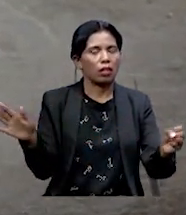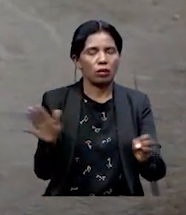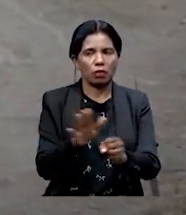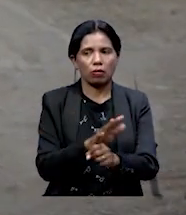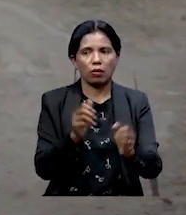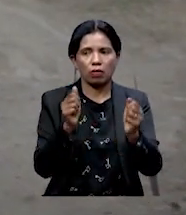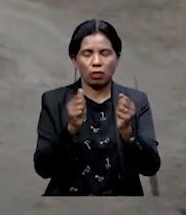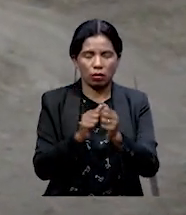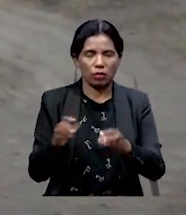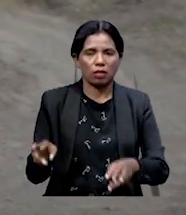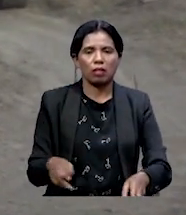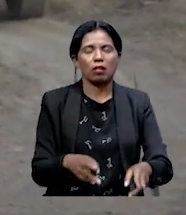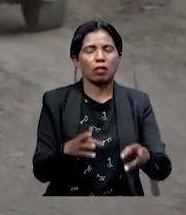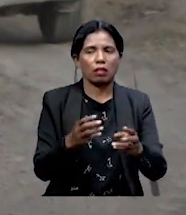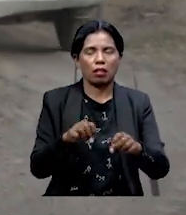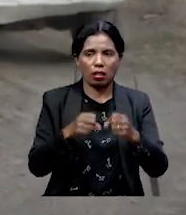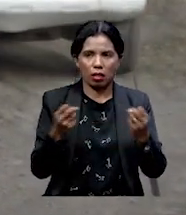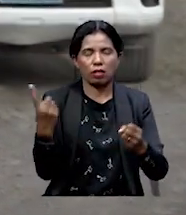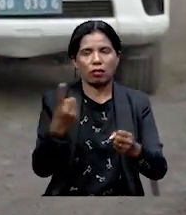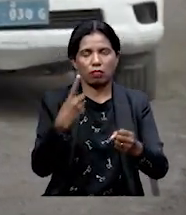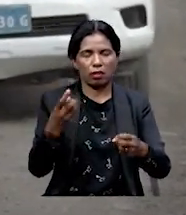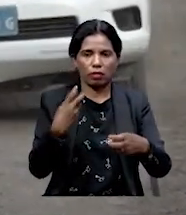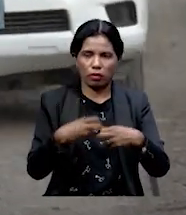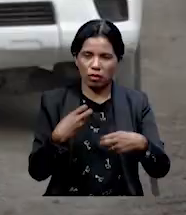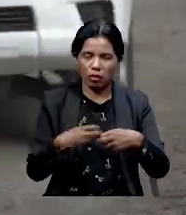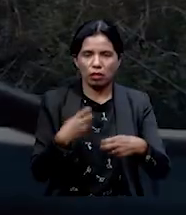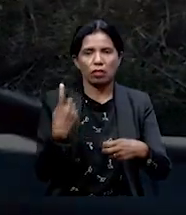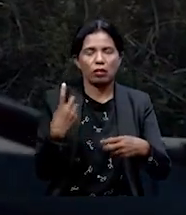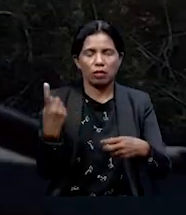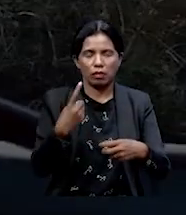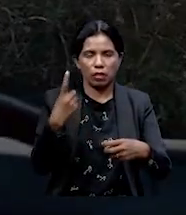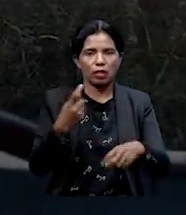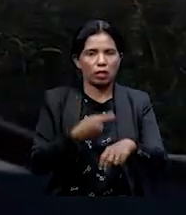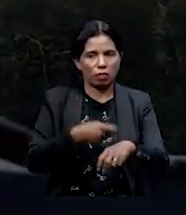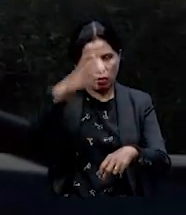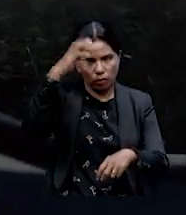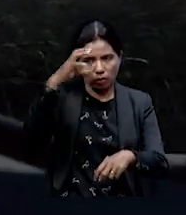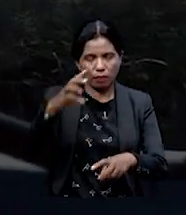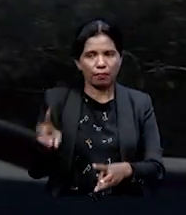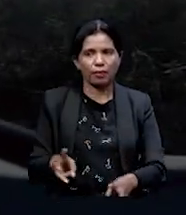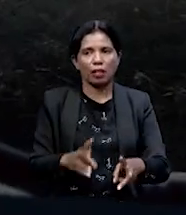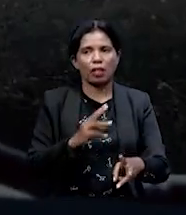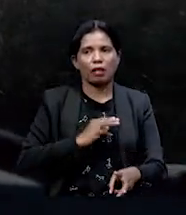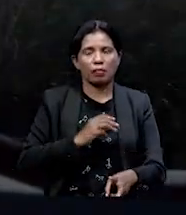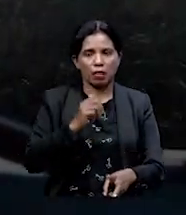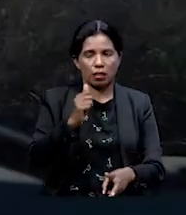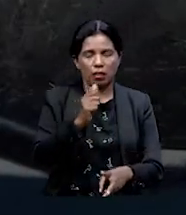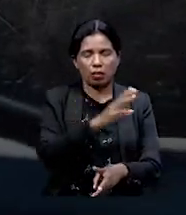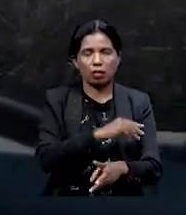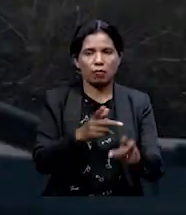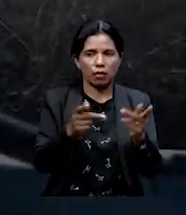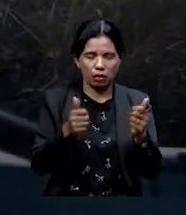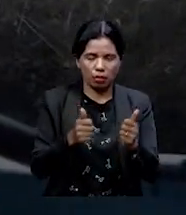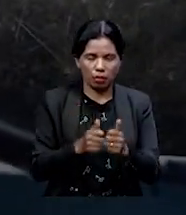rai rahum no fatuk, no dificulta na fatin movimento iha tempo udan. Estrada nebe liga Maliana Vila ba posto administrativo